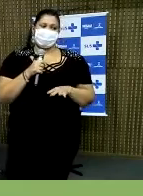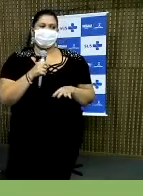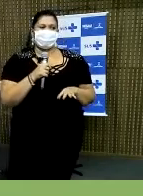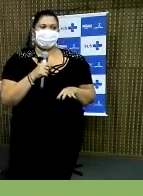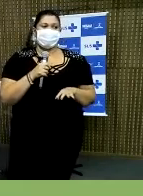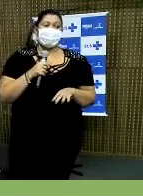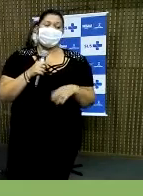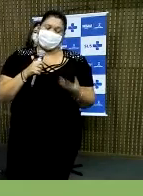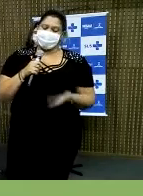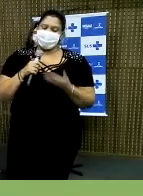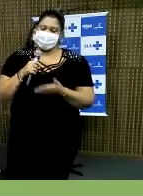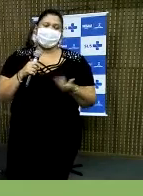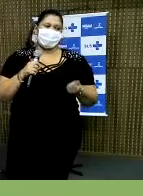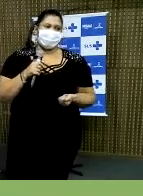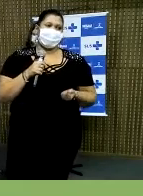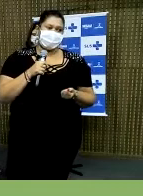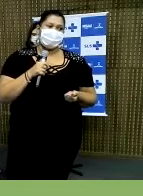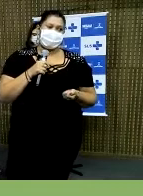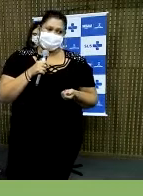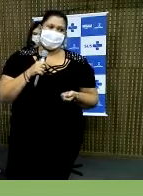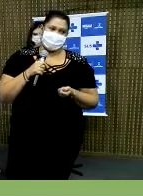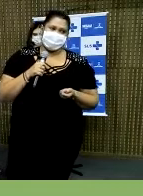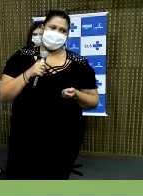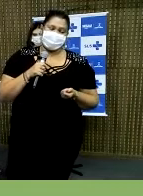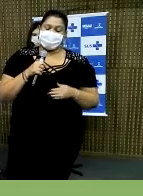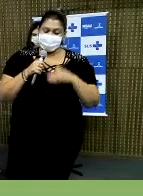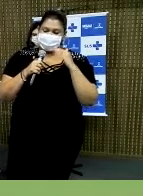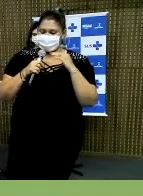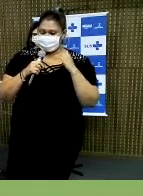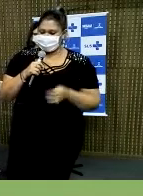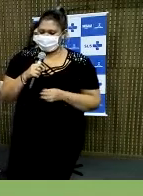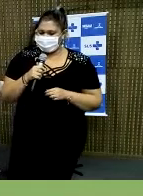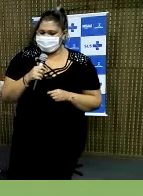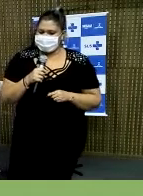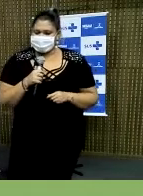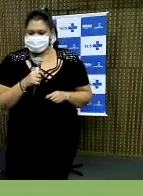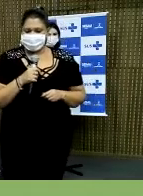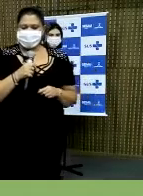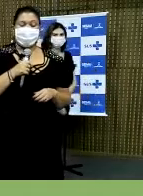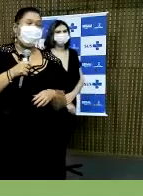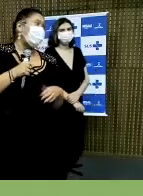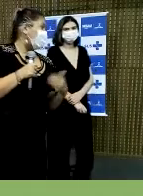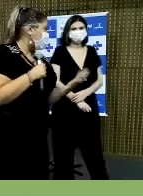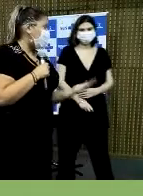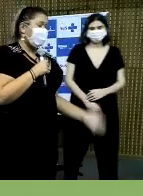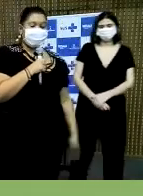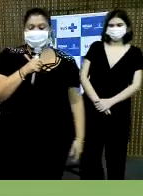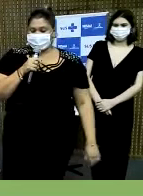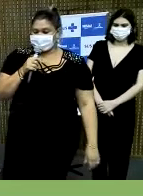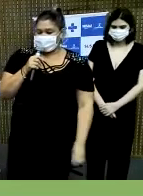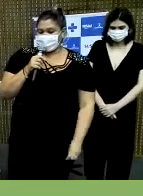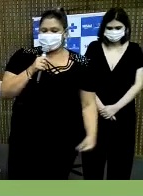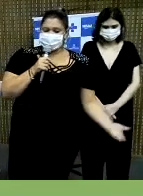corrigiu. Mas já tinha gerado esse indicador no primeiro semestre, bem elevado. Bom, agora a minha